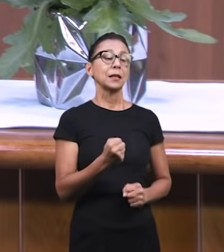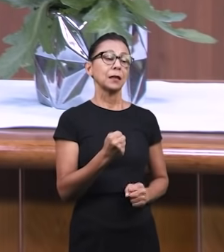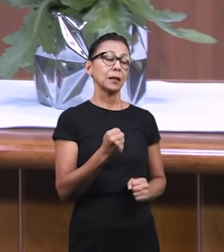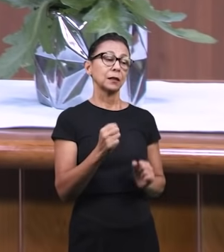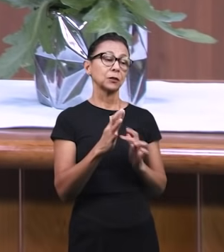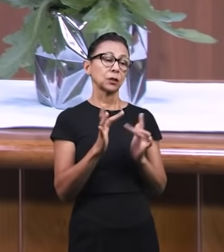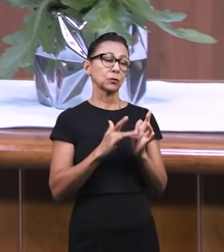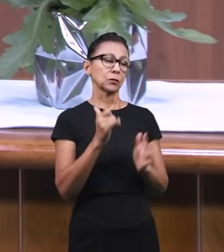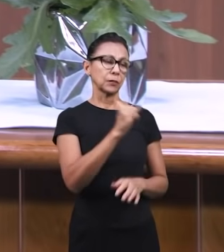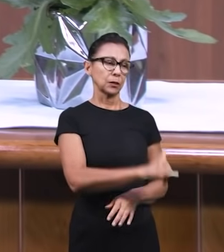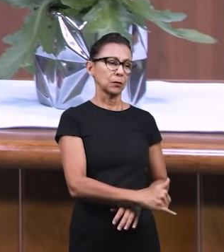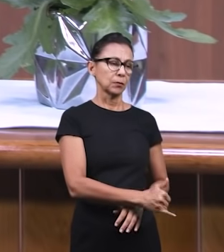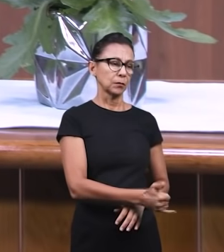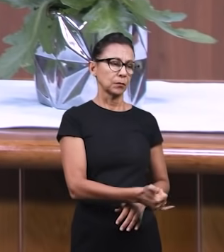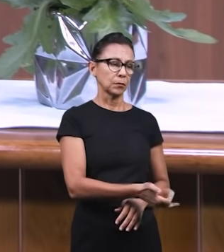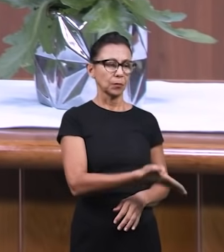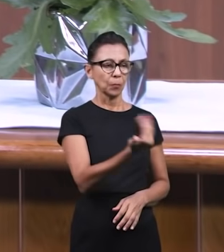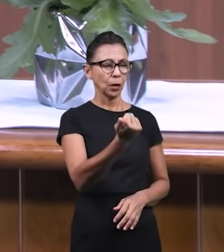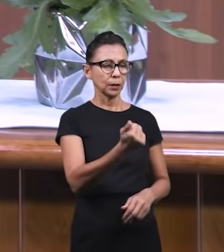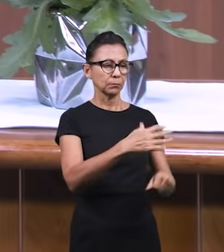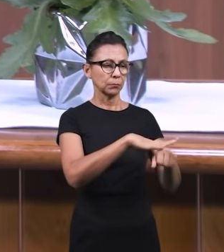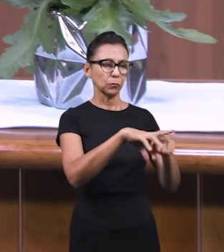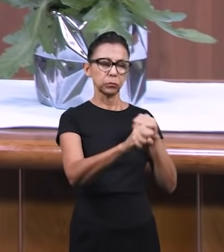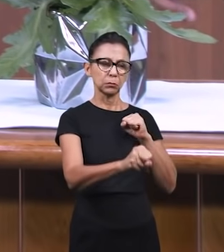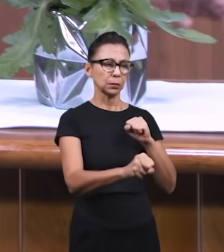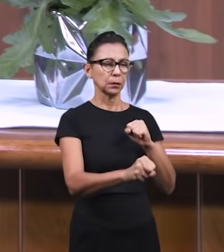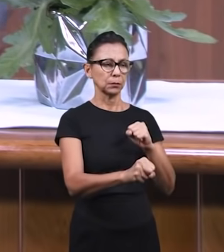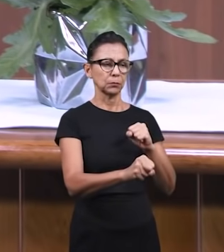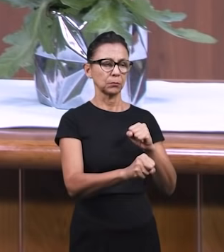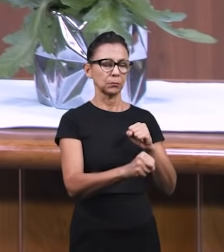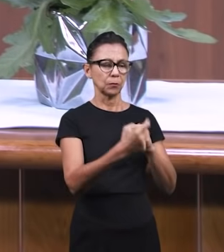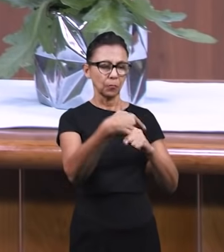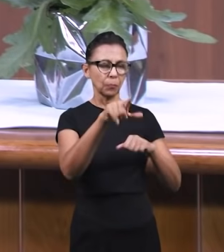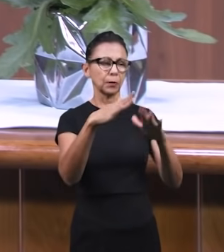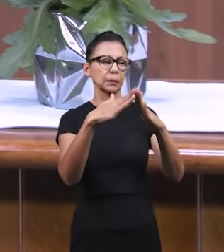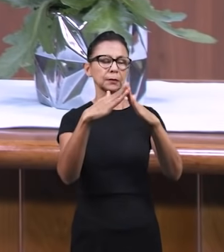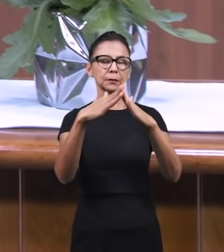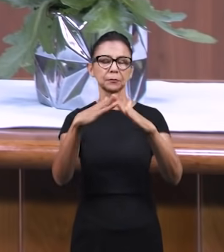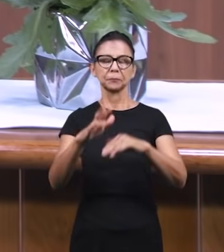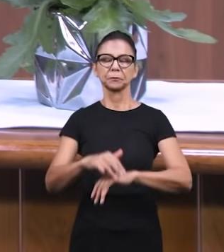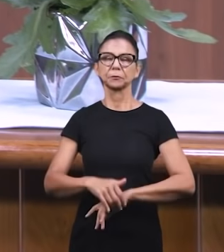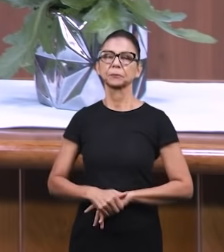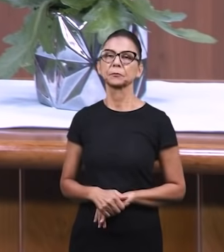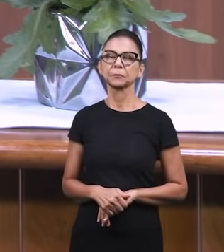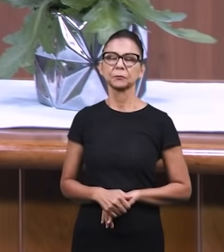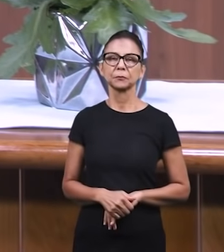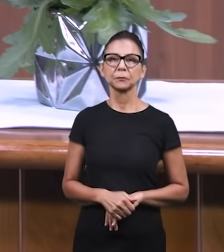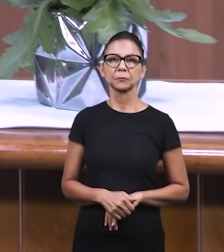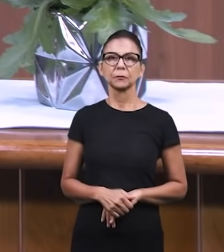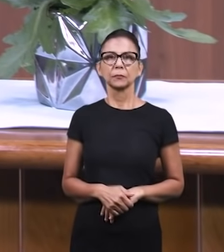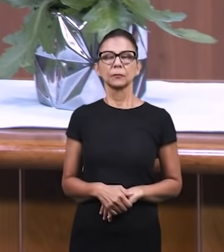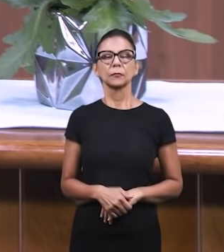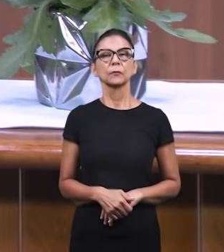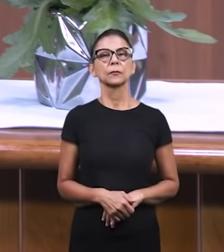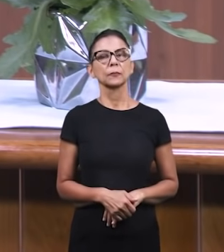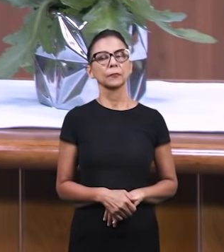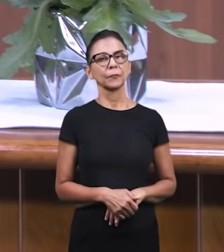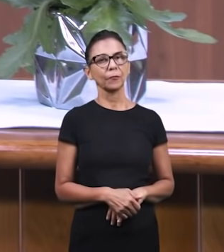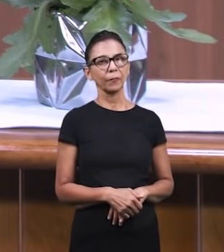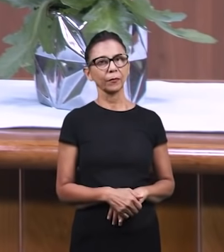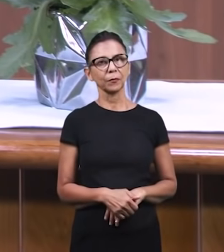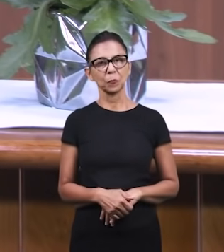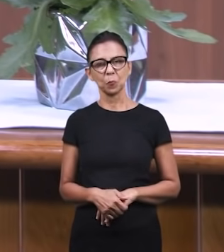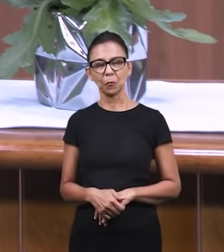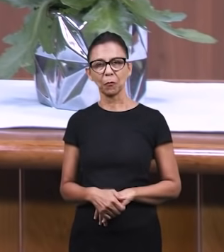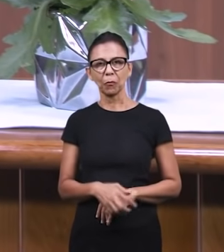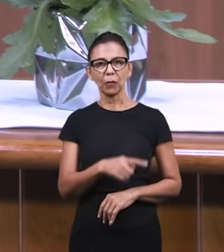quero frisar a palavra terminando dizendo, o homem, ele foi alcançado por o